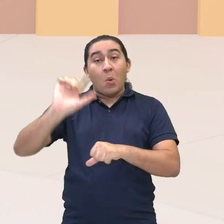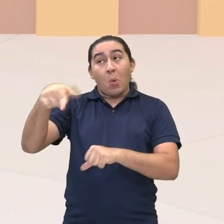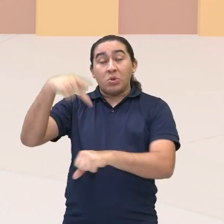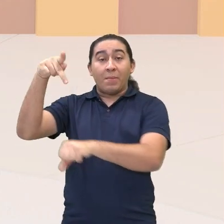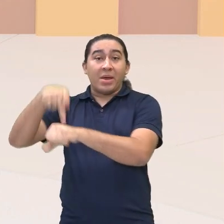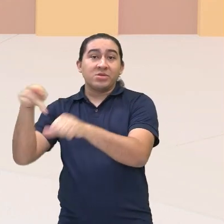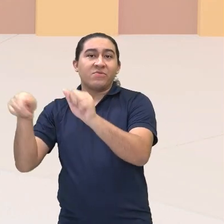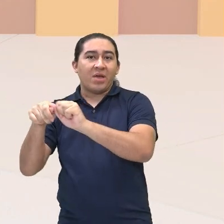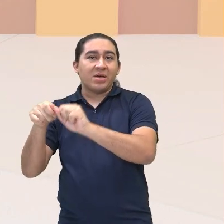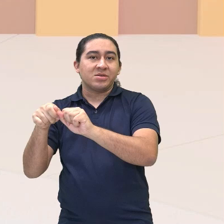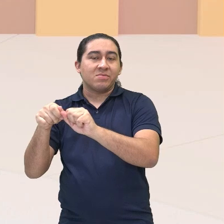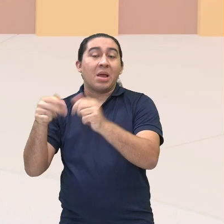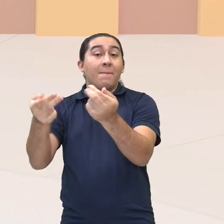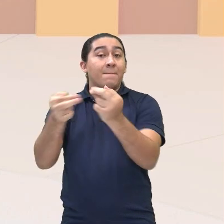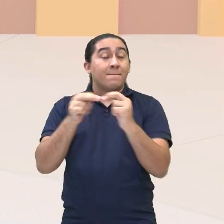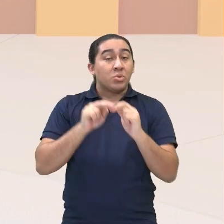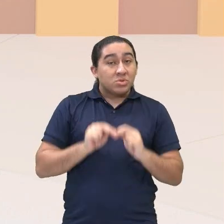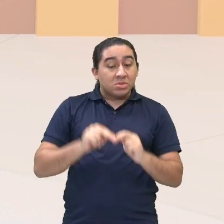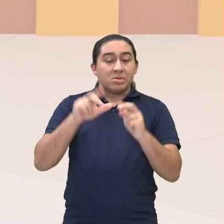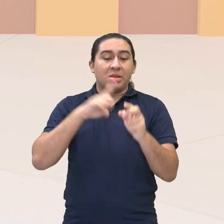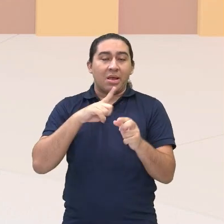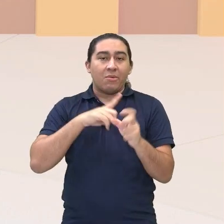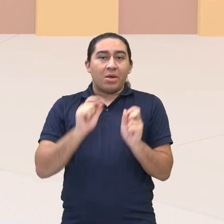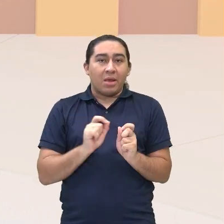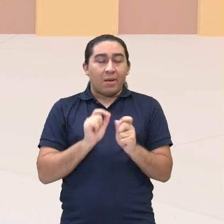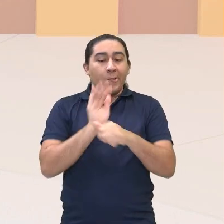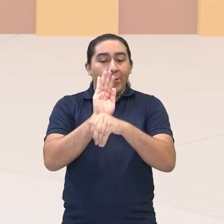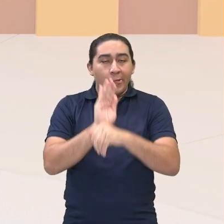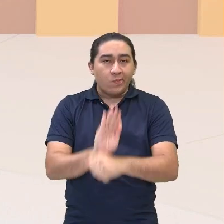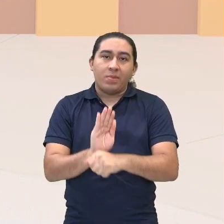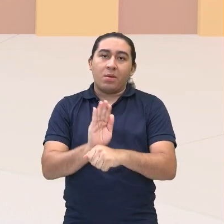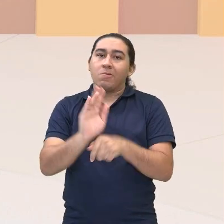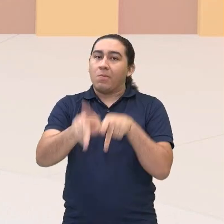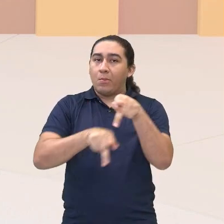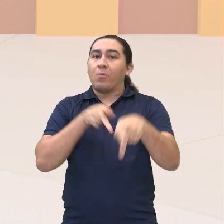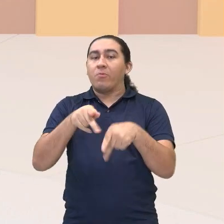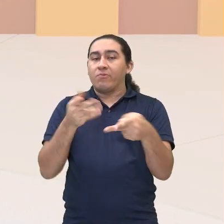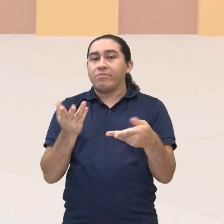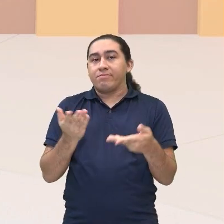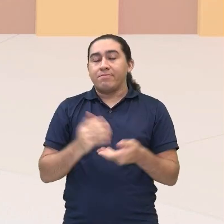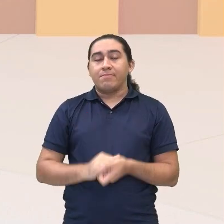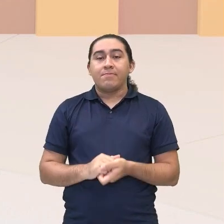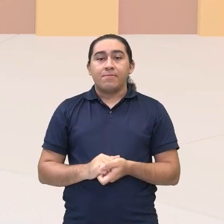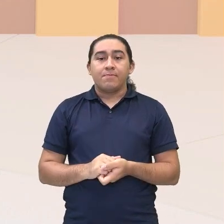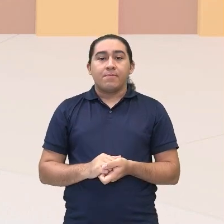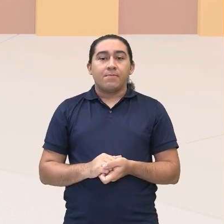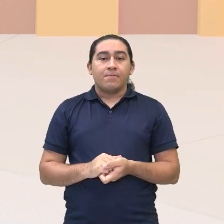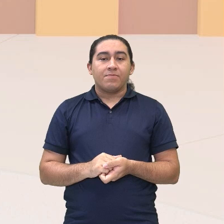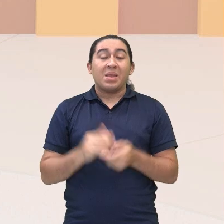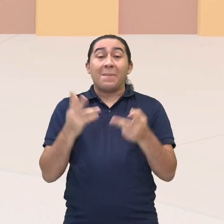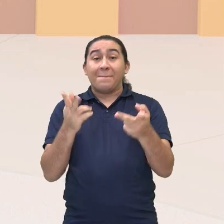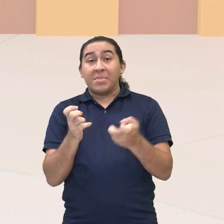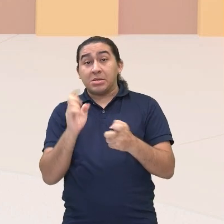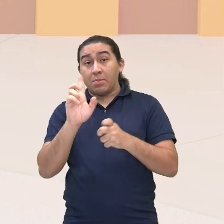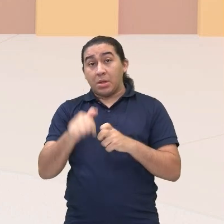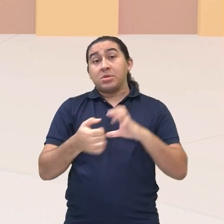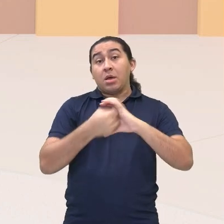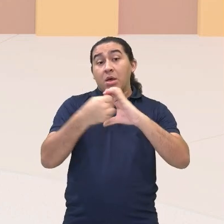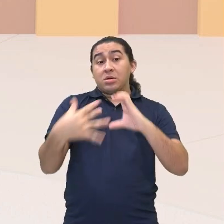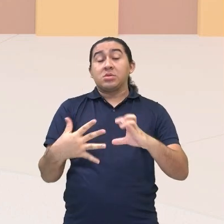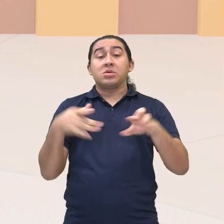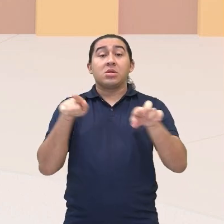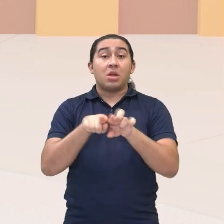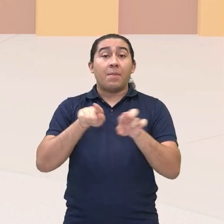ali dar conta para a população, tá? Então a gente observa essa característica também